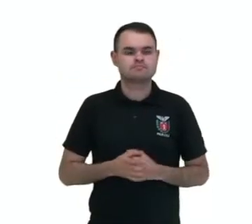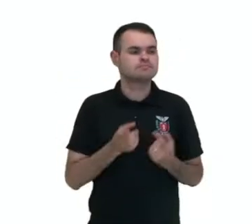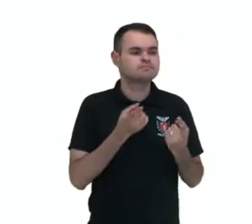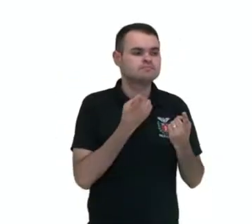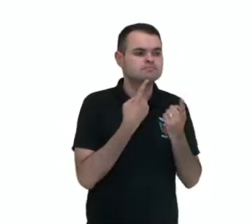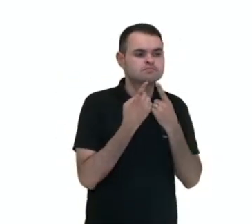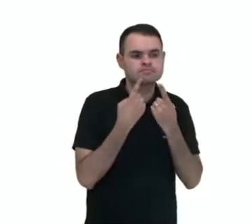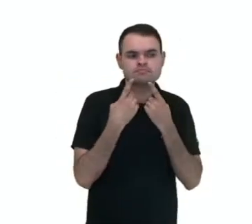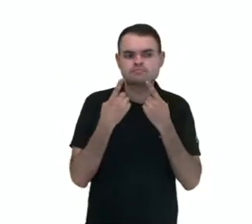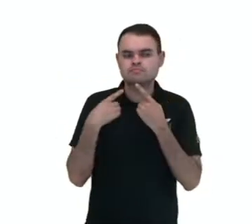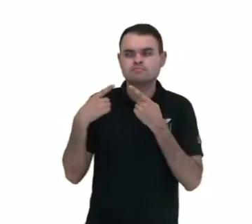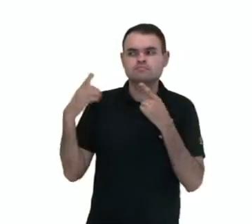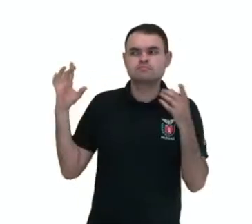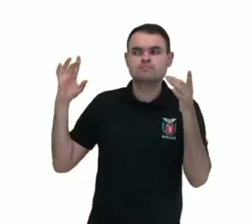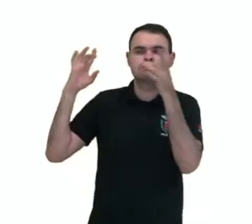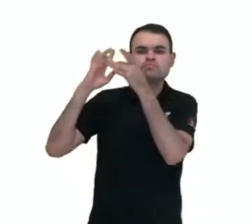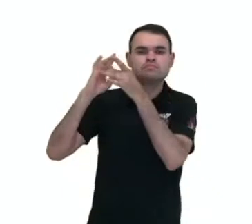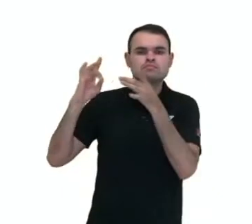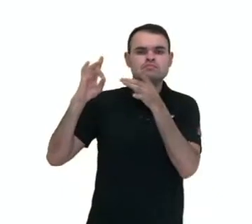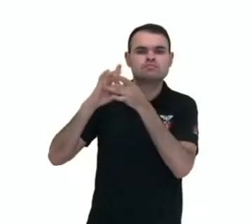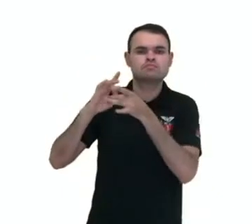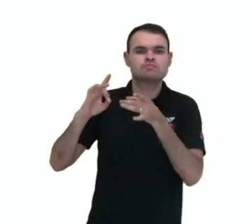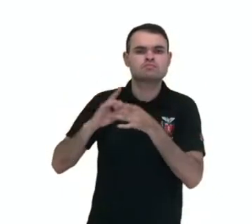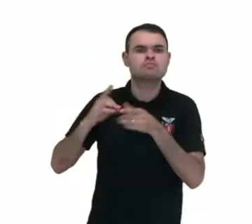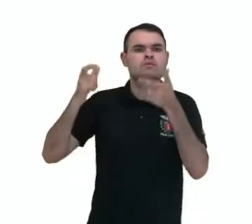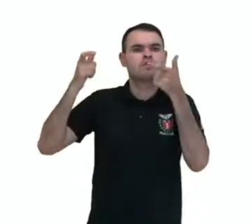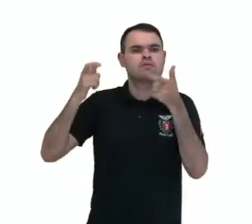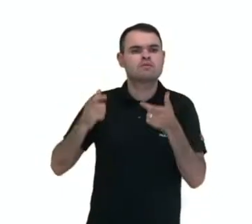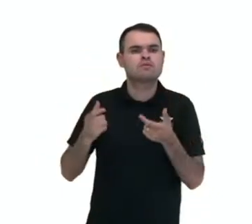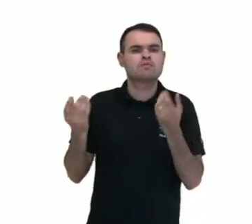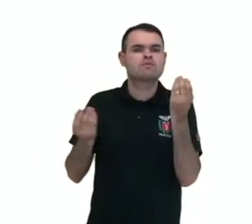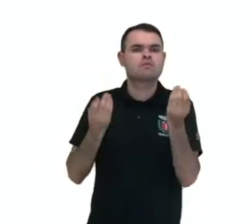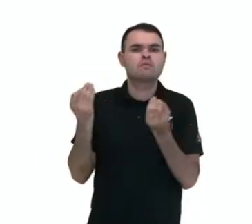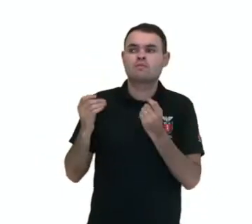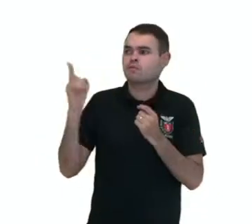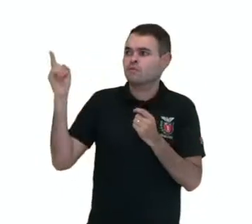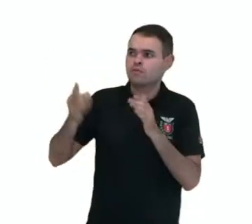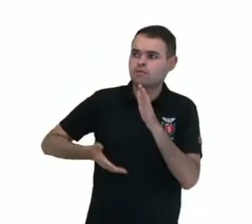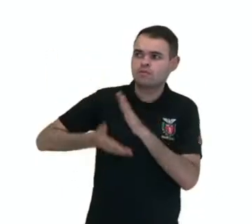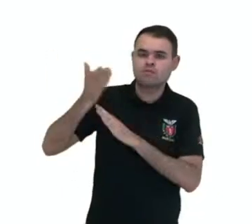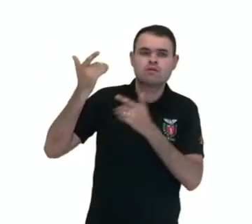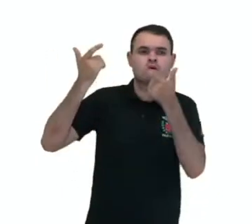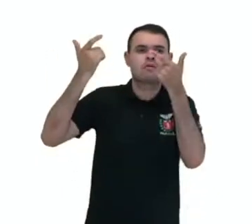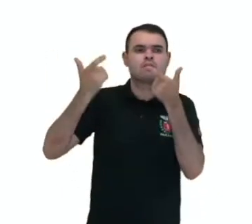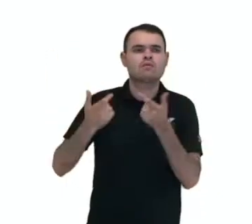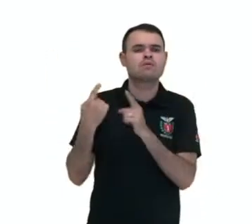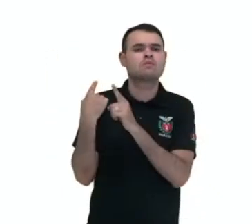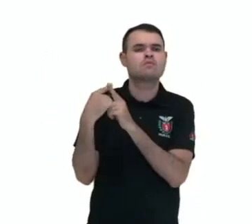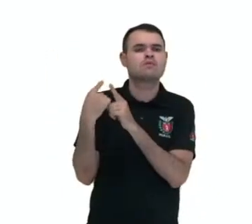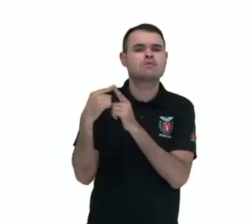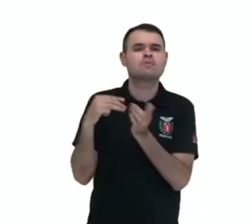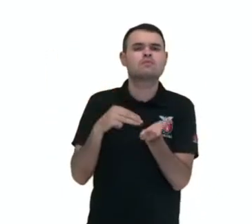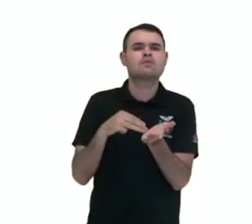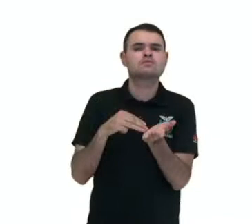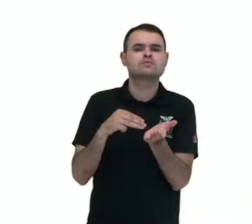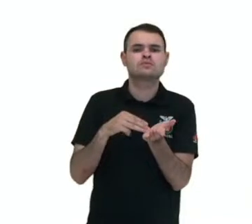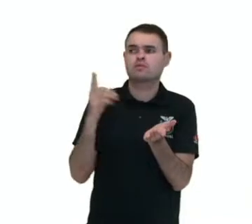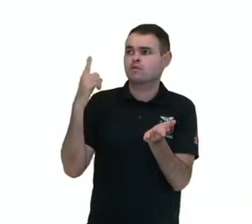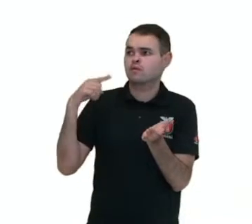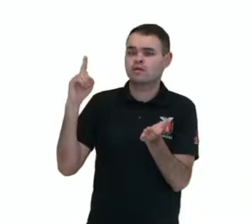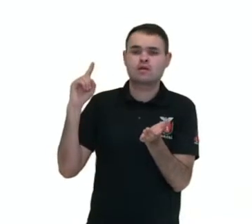colegas sobre para onde essas pessoas possivelmente estão indo e a razão pela qual elas estão